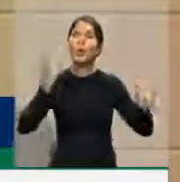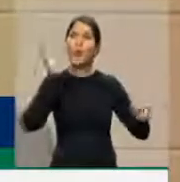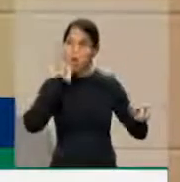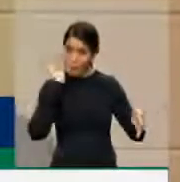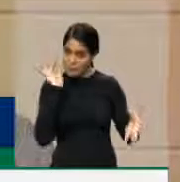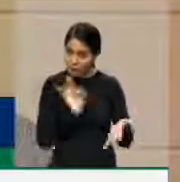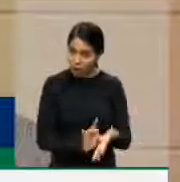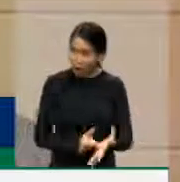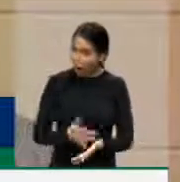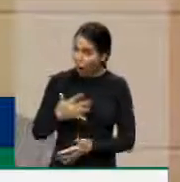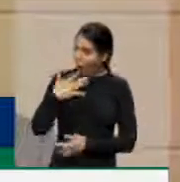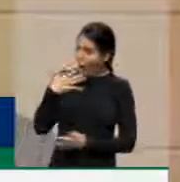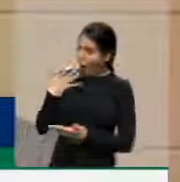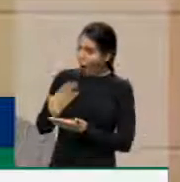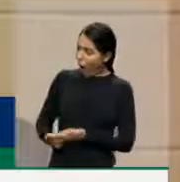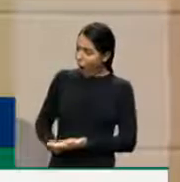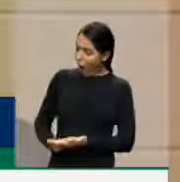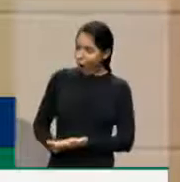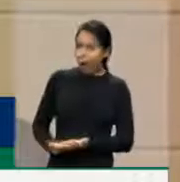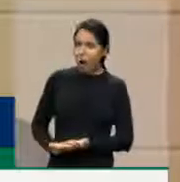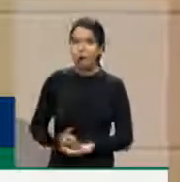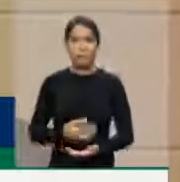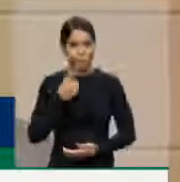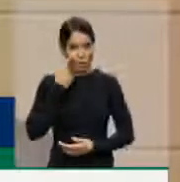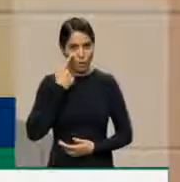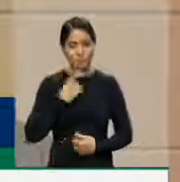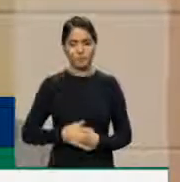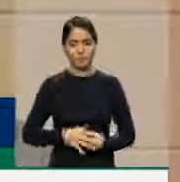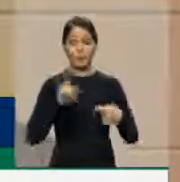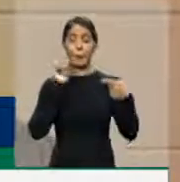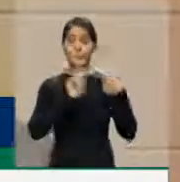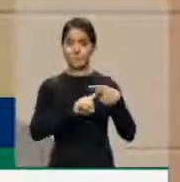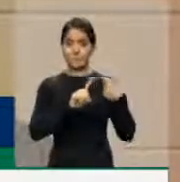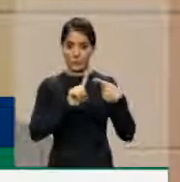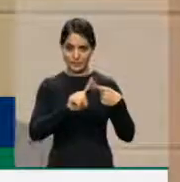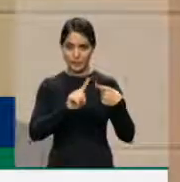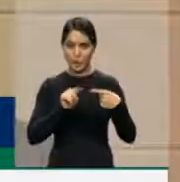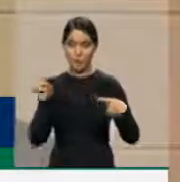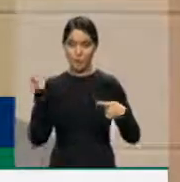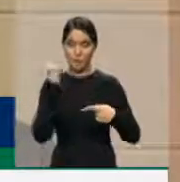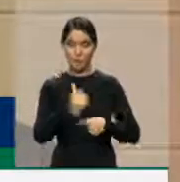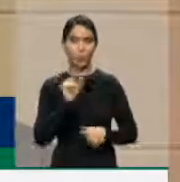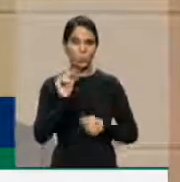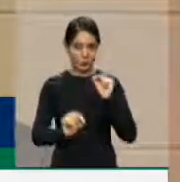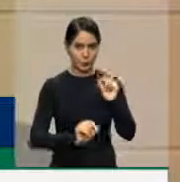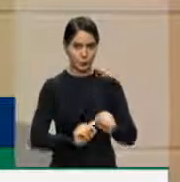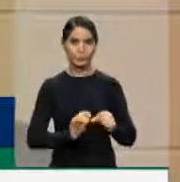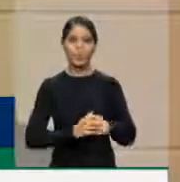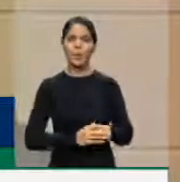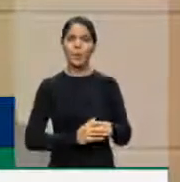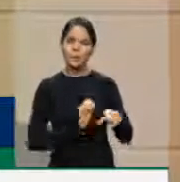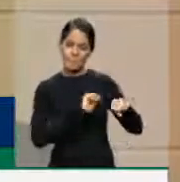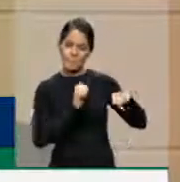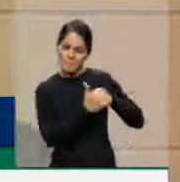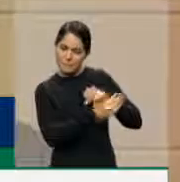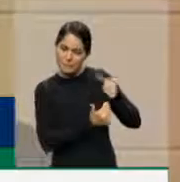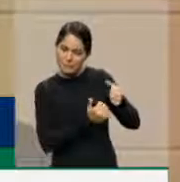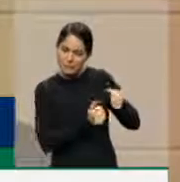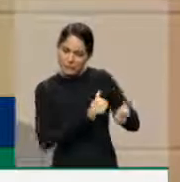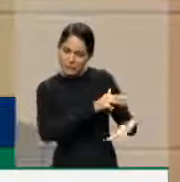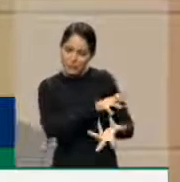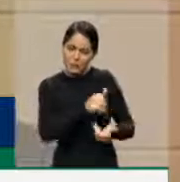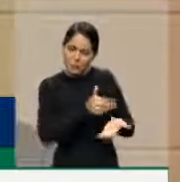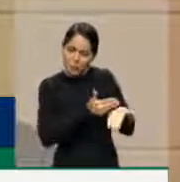brasileira. Primeiro, ele disse que desde o princípio da pandemia, ele alertou o país que tinham dois problemas a